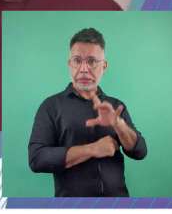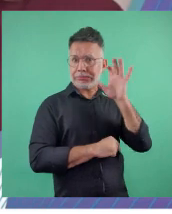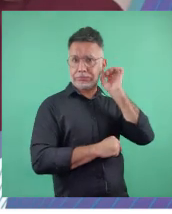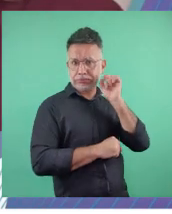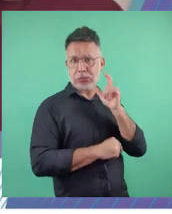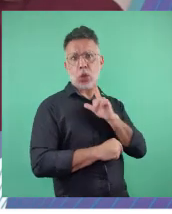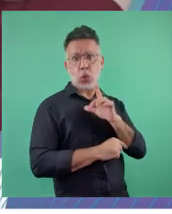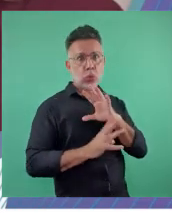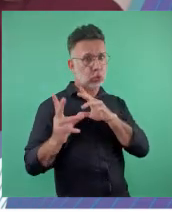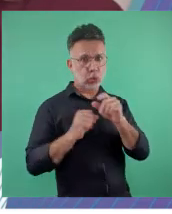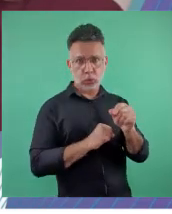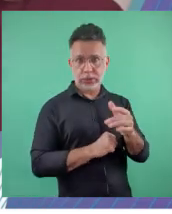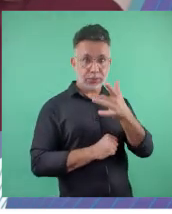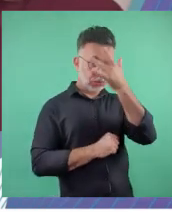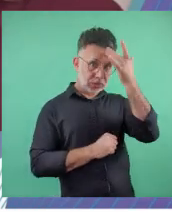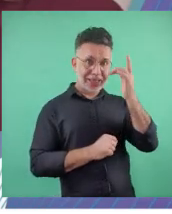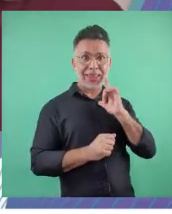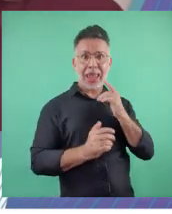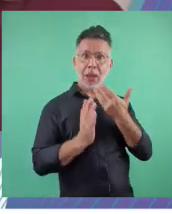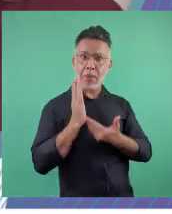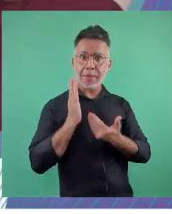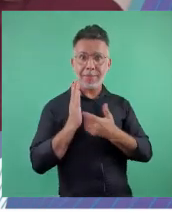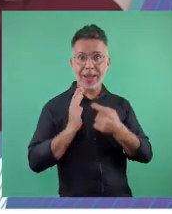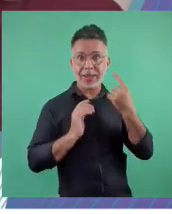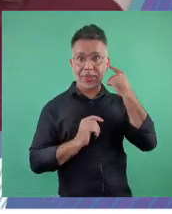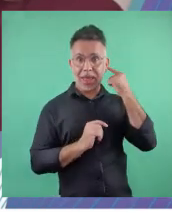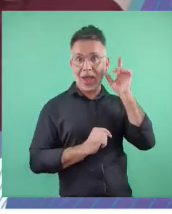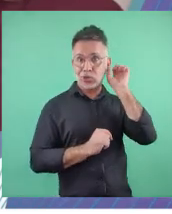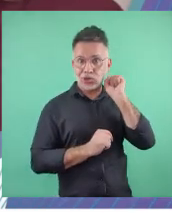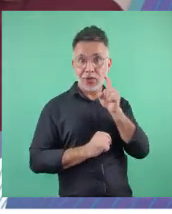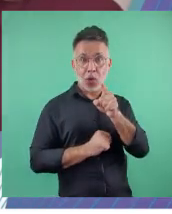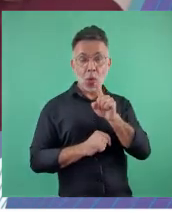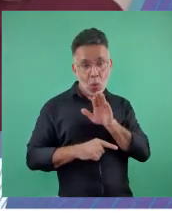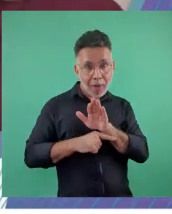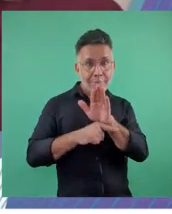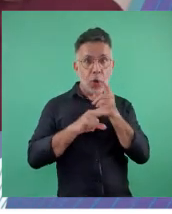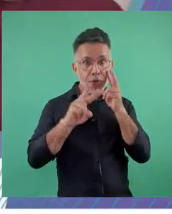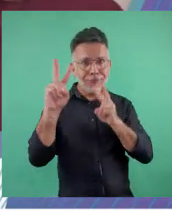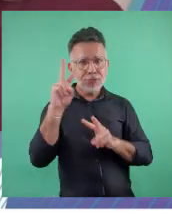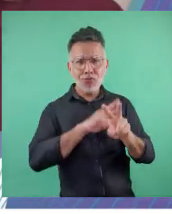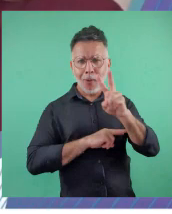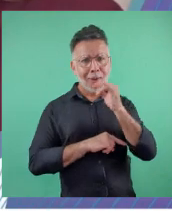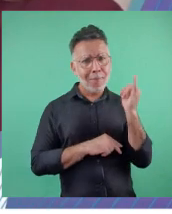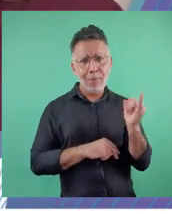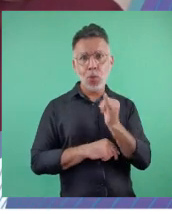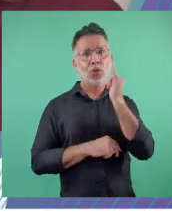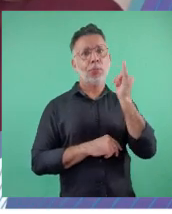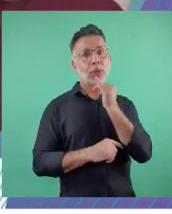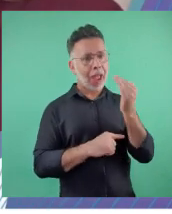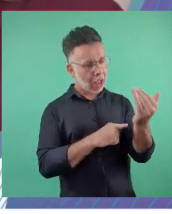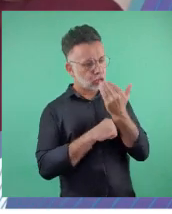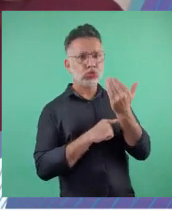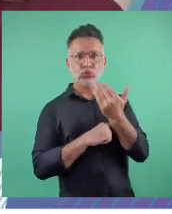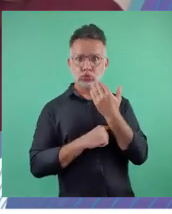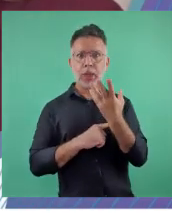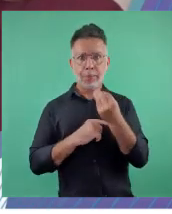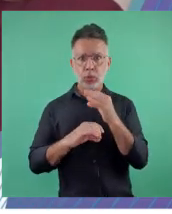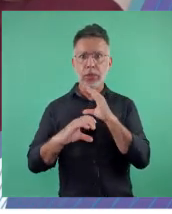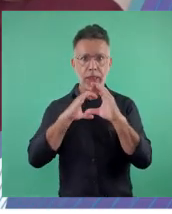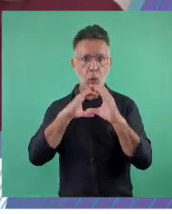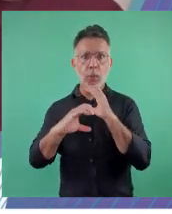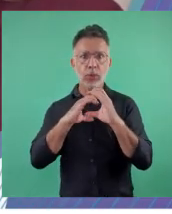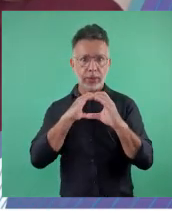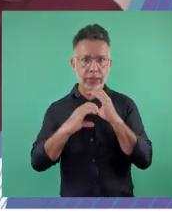os deficientes auditivos, todas as pessoas com algum tipo de perda auditiva. O apoio visual é muito, muito,